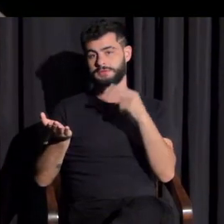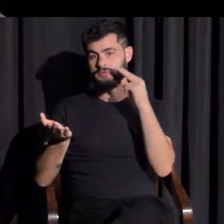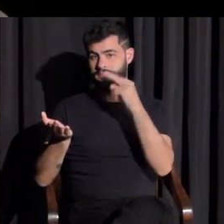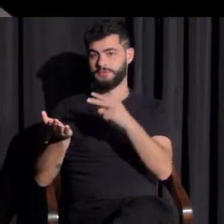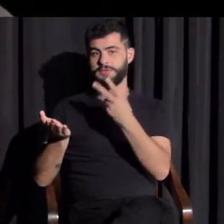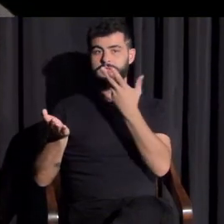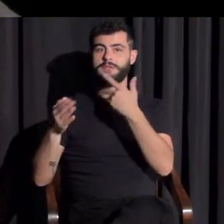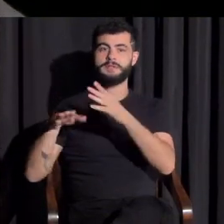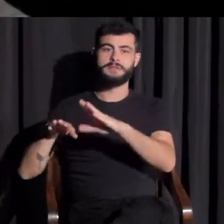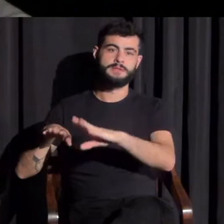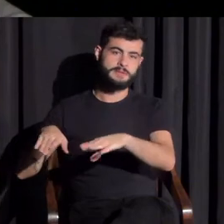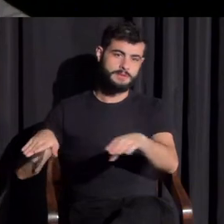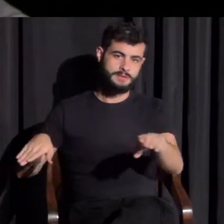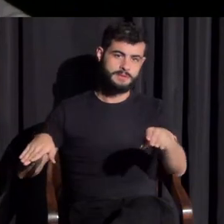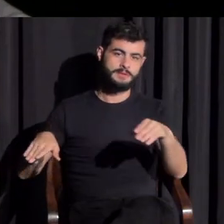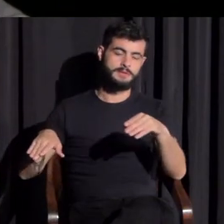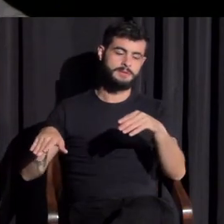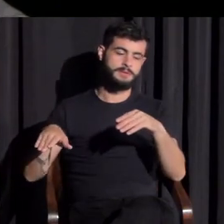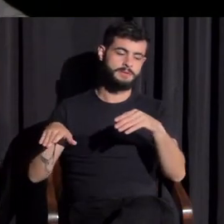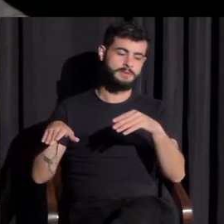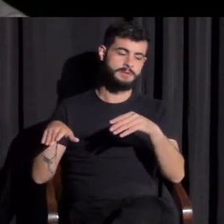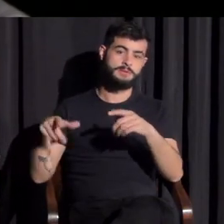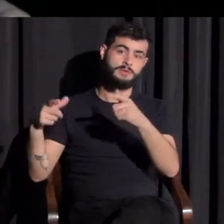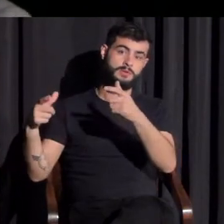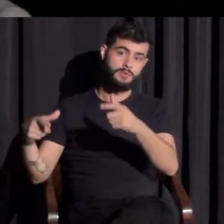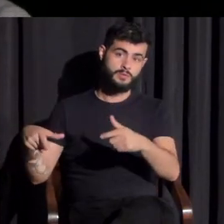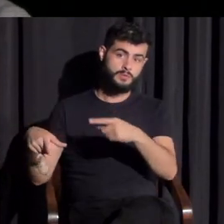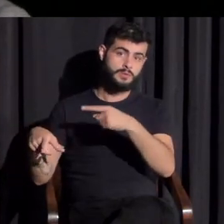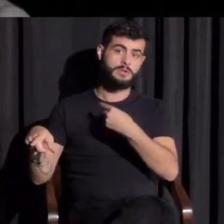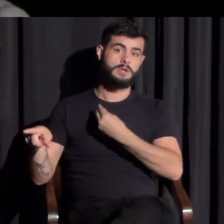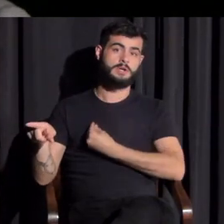numa região em que há